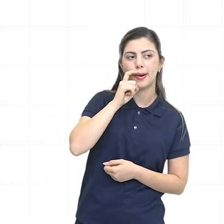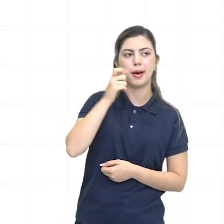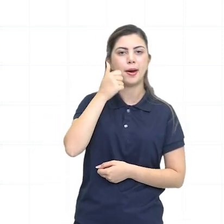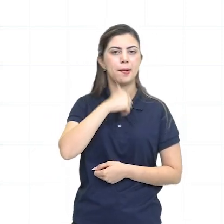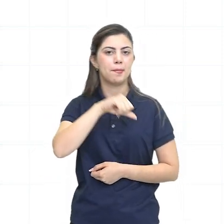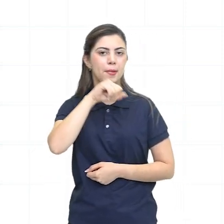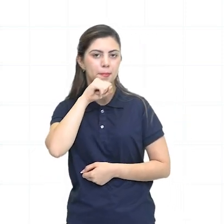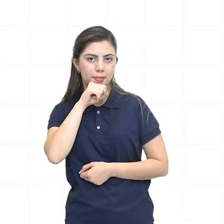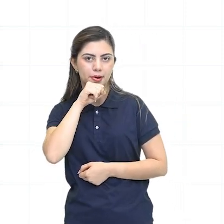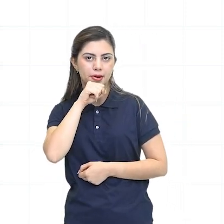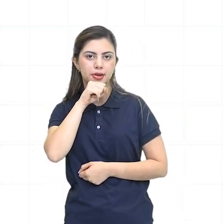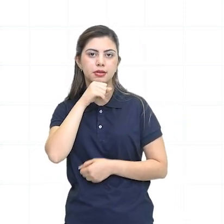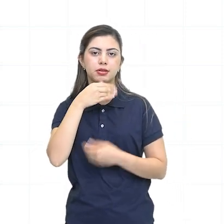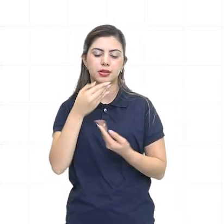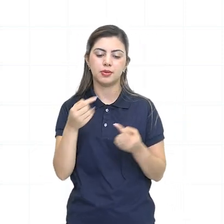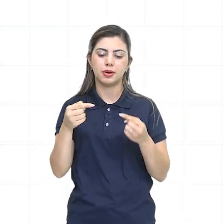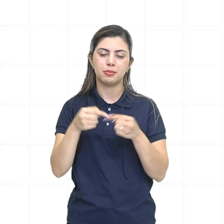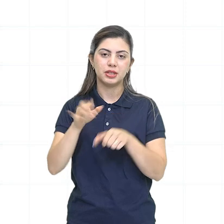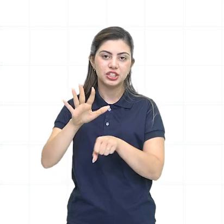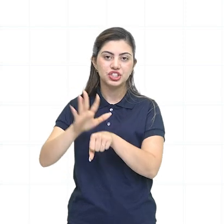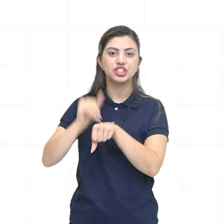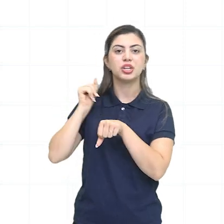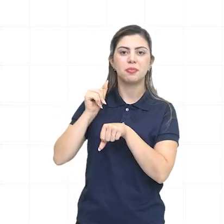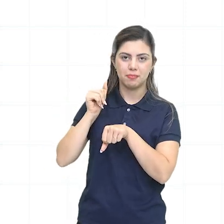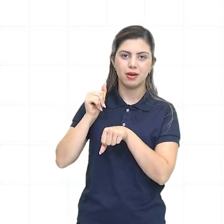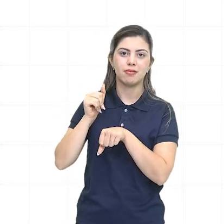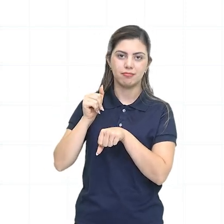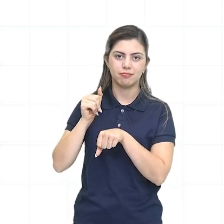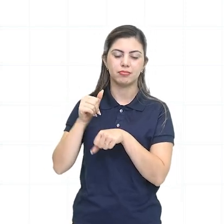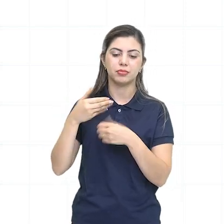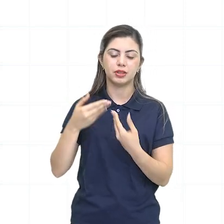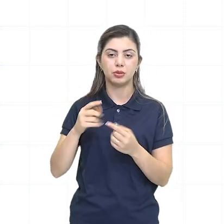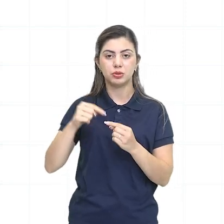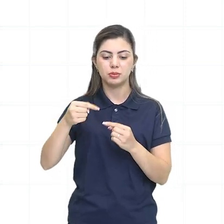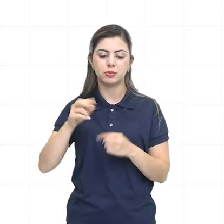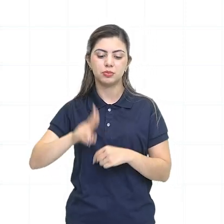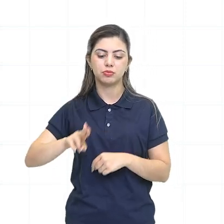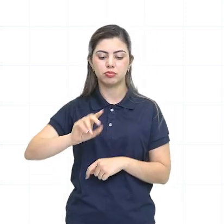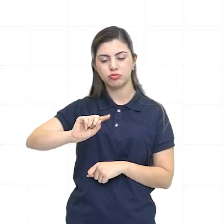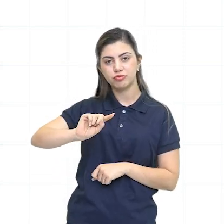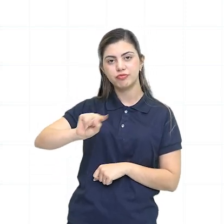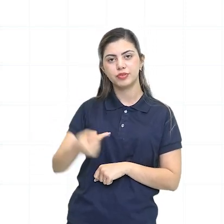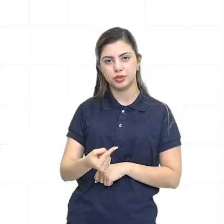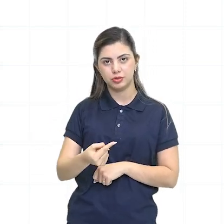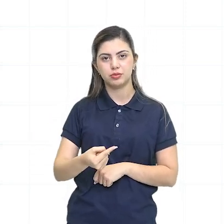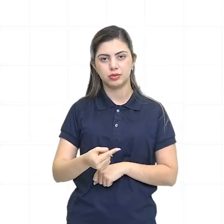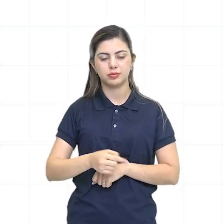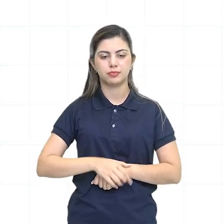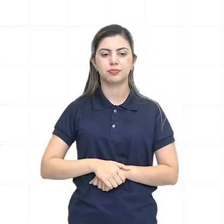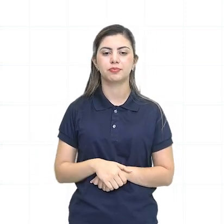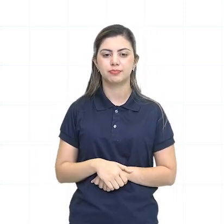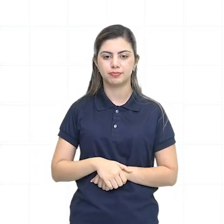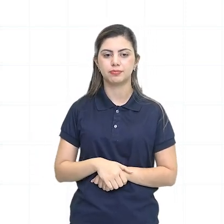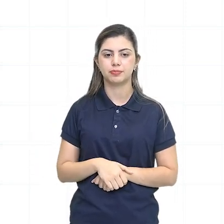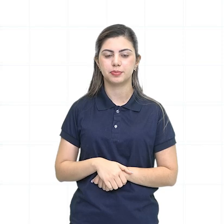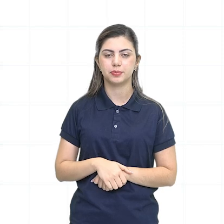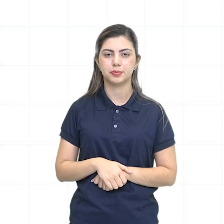mamãe, isso é chamado de vocativo, né? Que eu estou chamando, estou invocando,